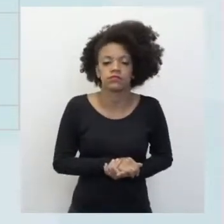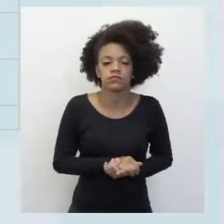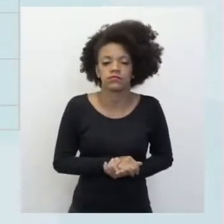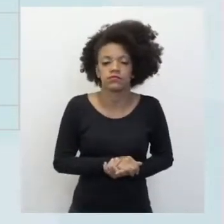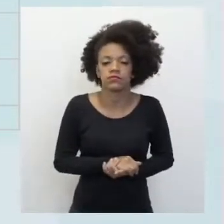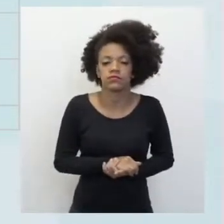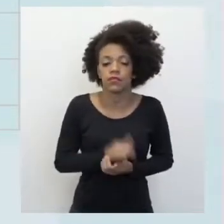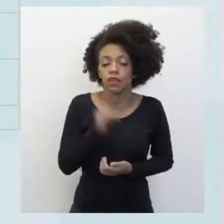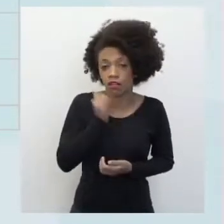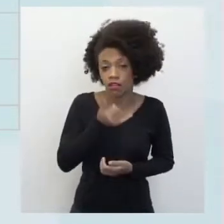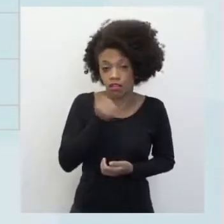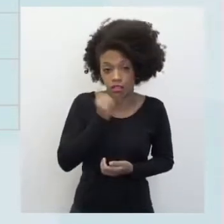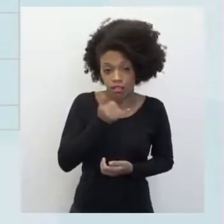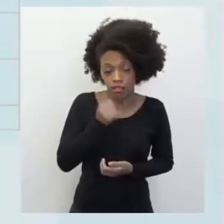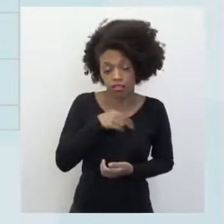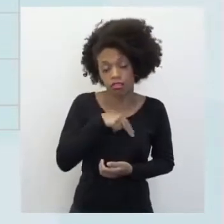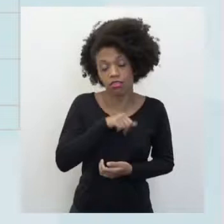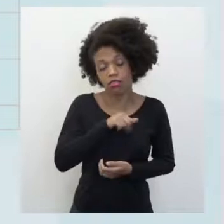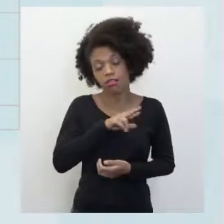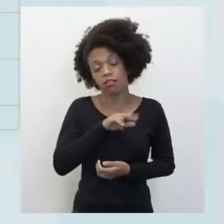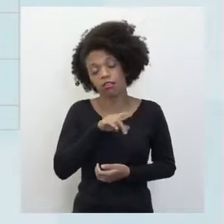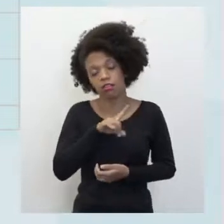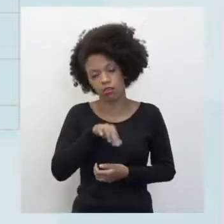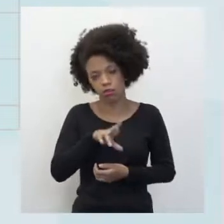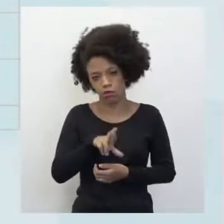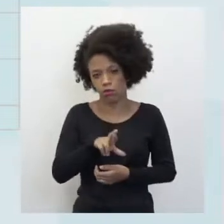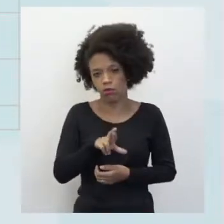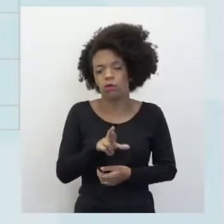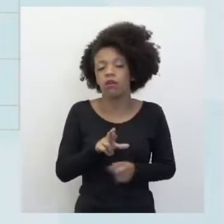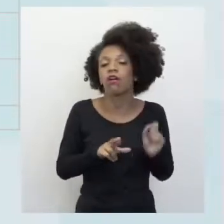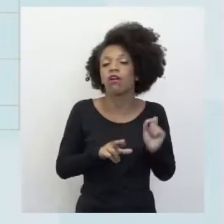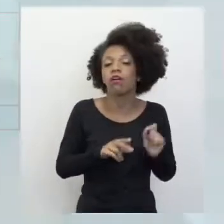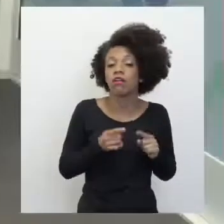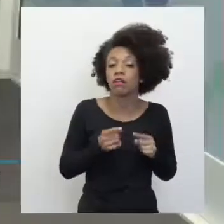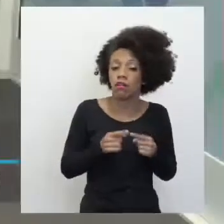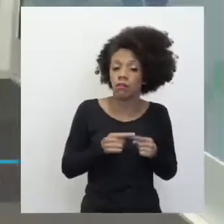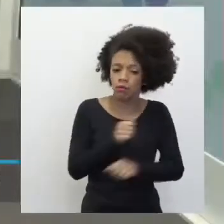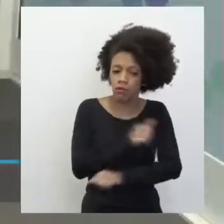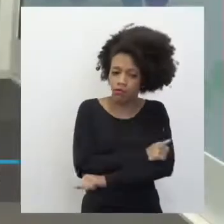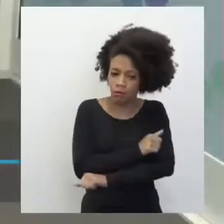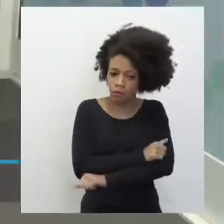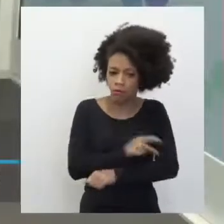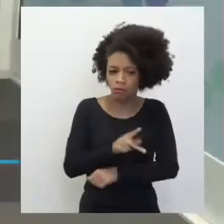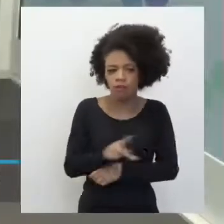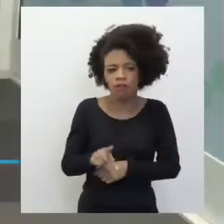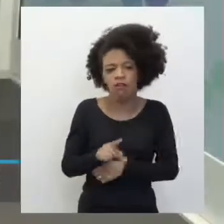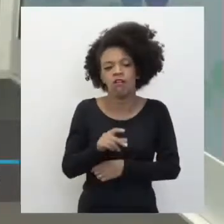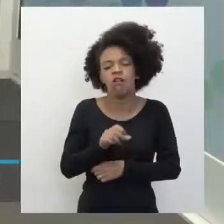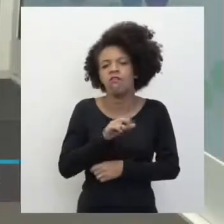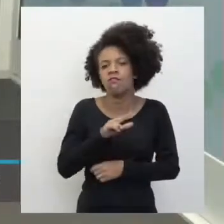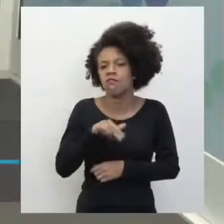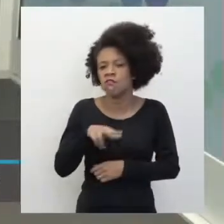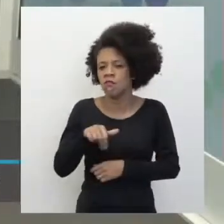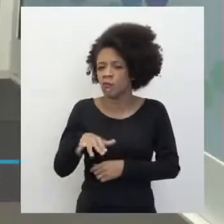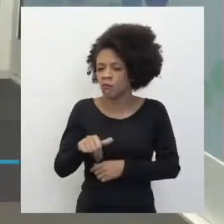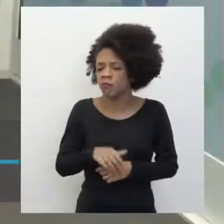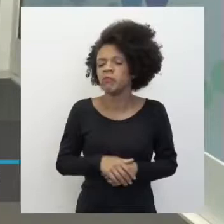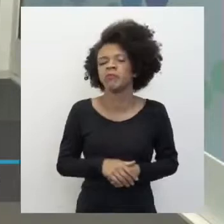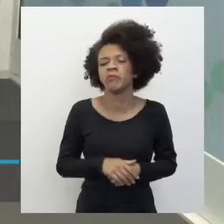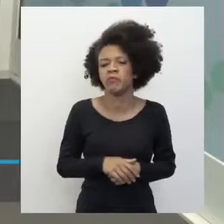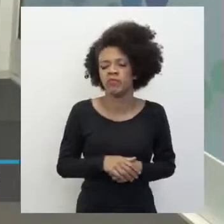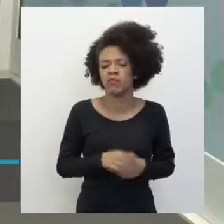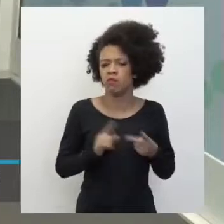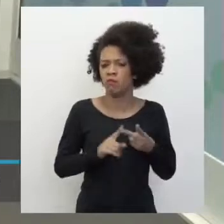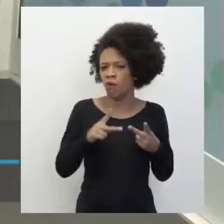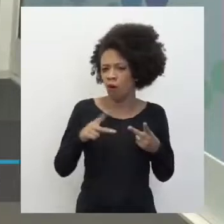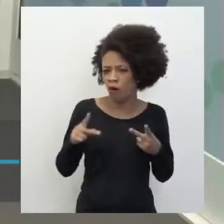Narrador. Narrador, isso eu sempre fico pro aluno. Quem é o primeiro aluno? Hoje, quem é a primeira professora? Pro Silvana, pelo Vamos narrador. Lá. A Pro Maria colocou